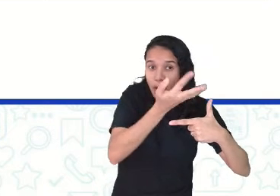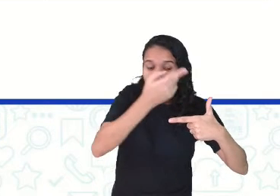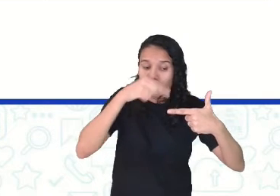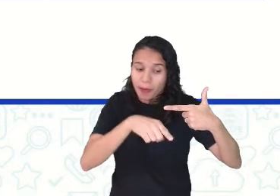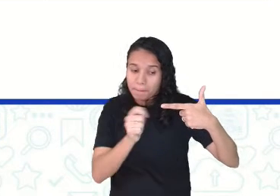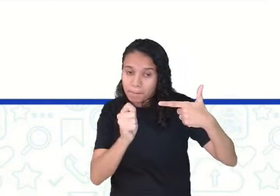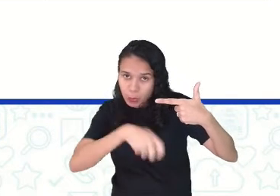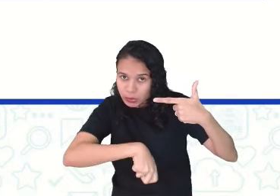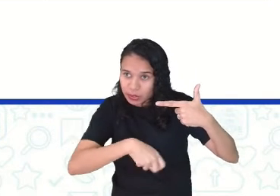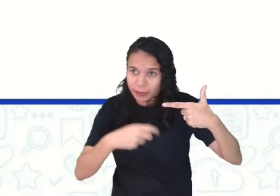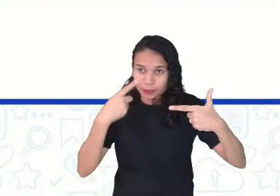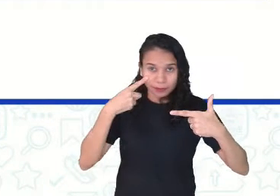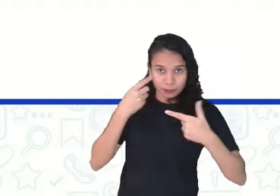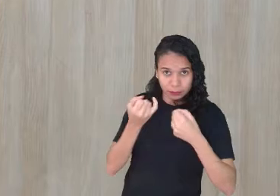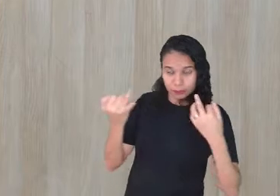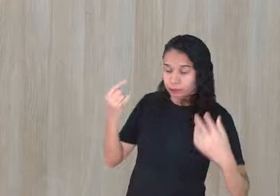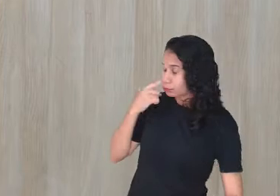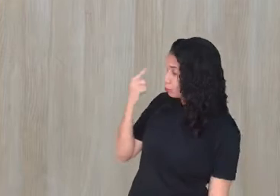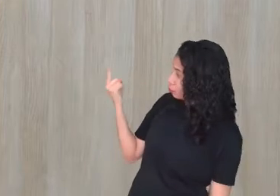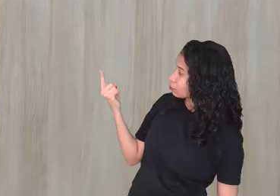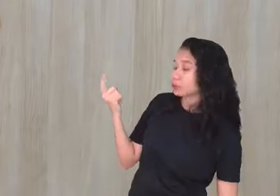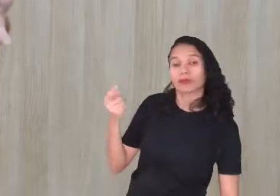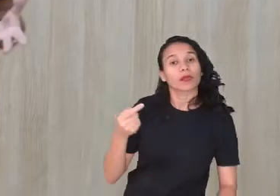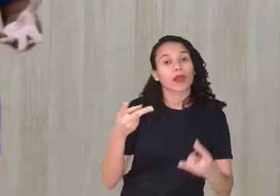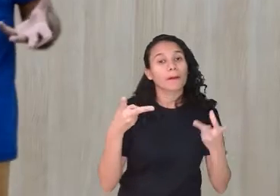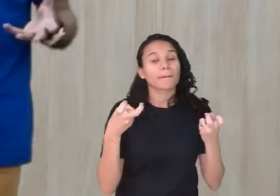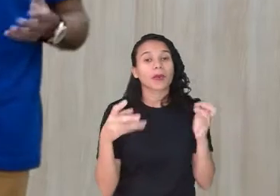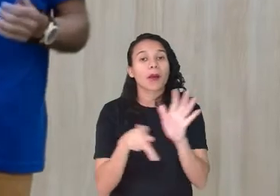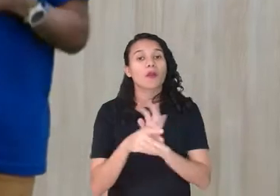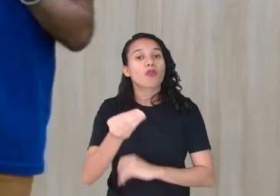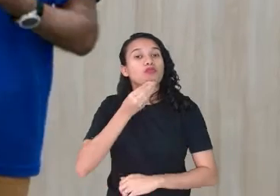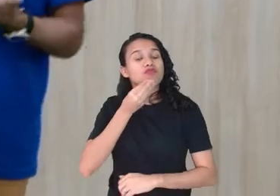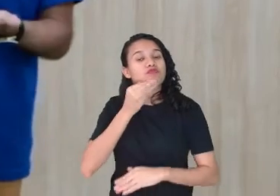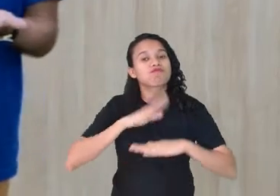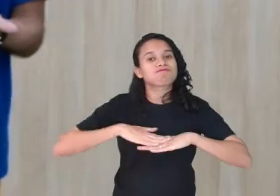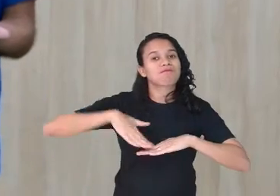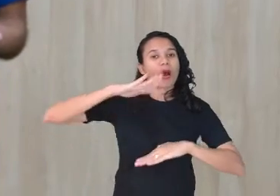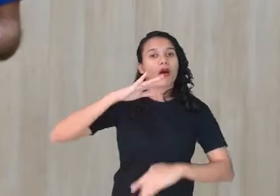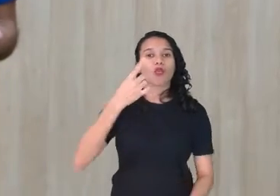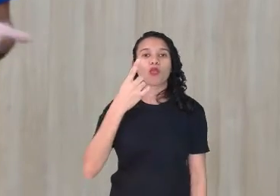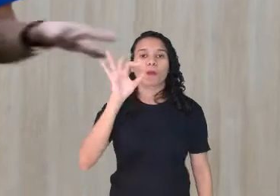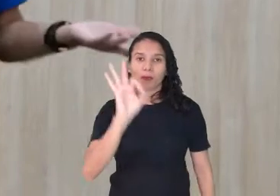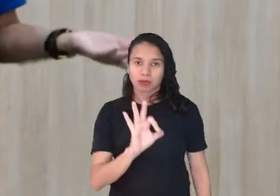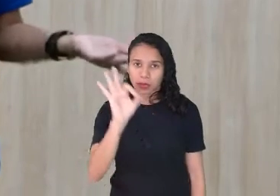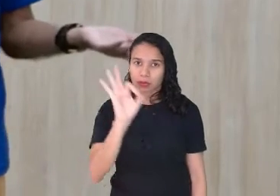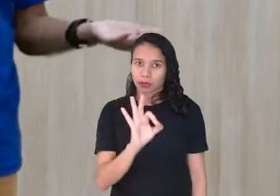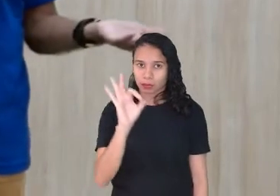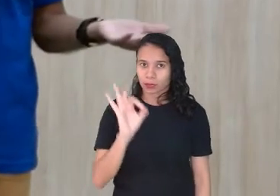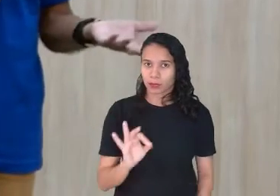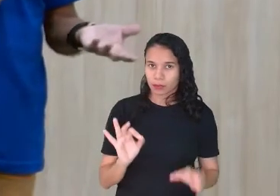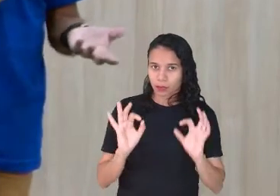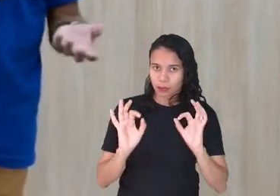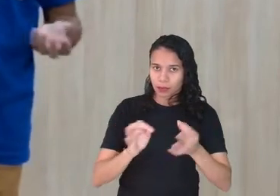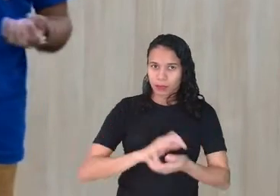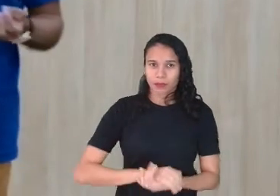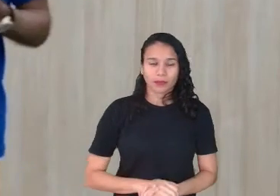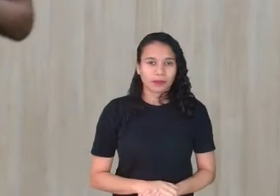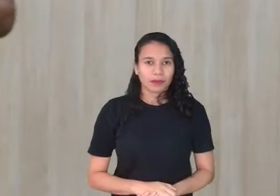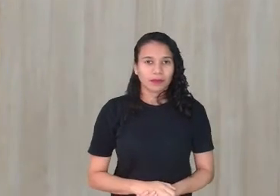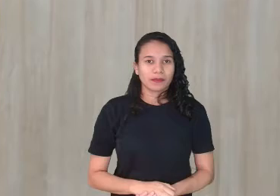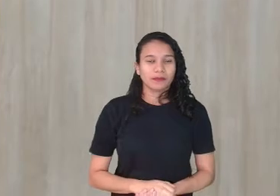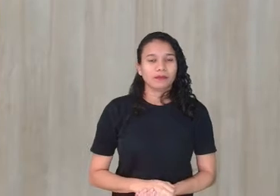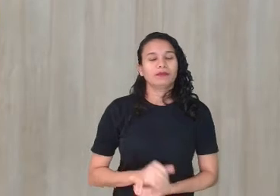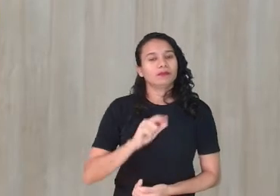casos possíveis. Claro que você sabe que a probabilidade vai ser no máximo 1%. No máximo. Quer